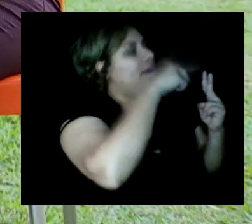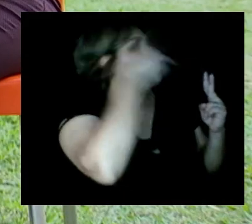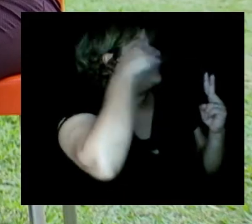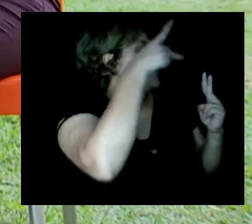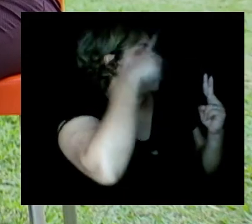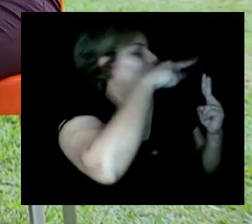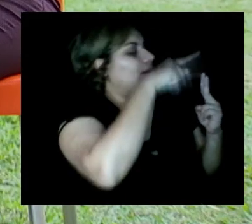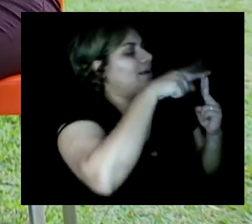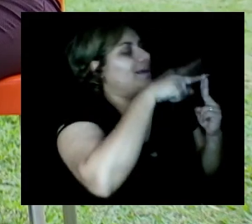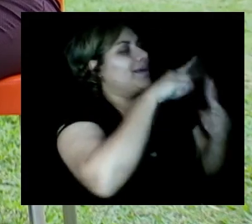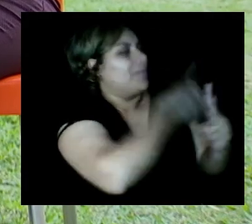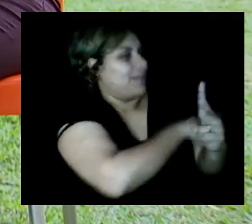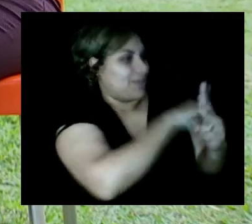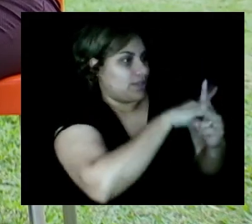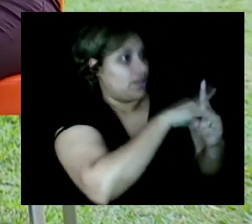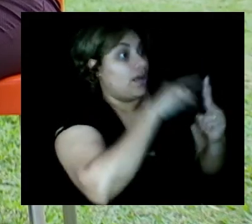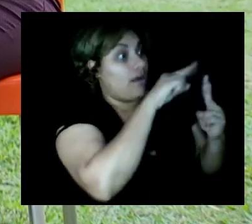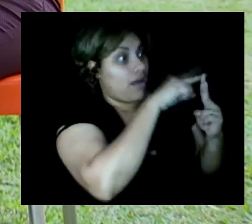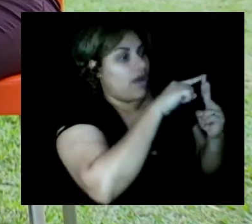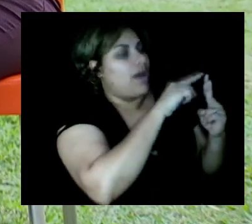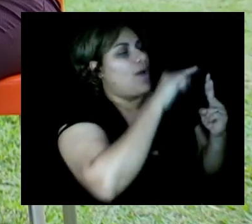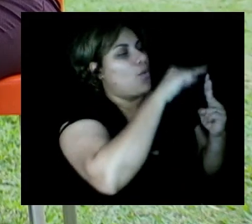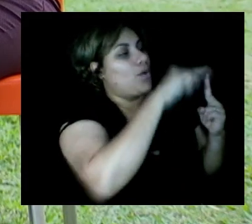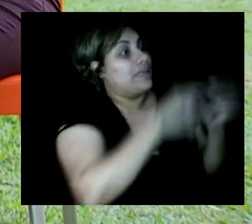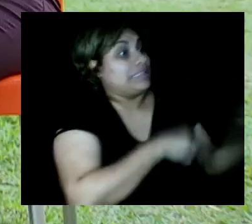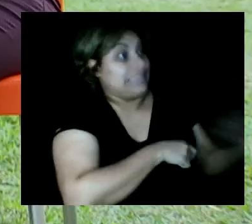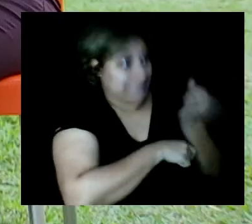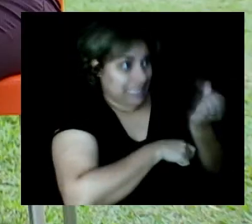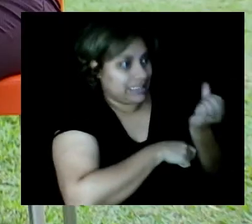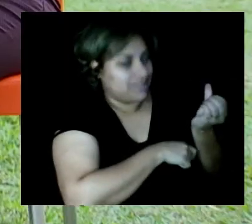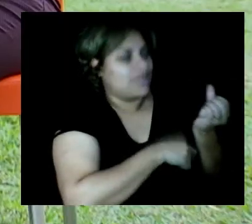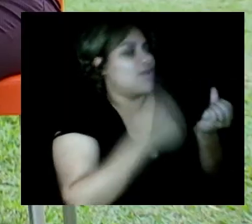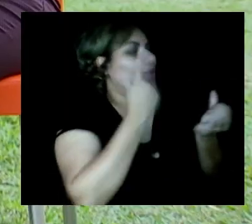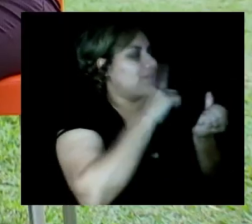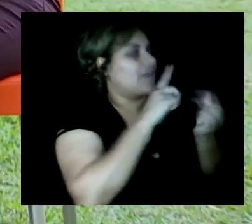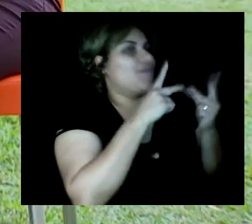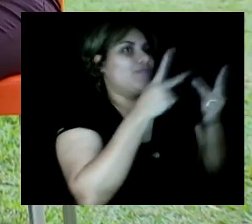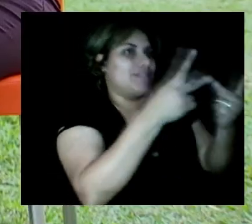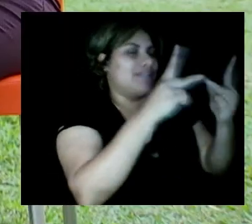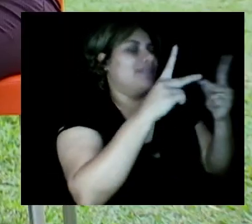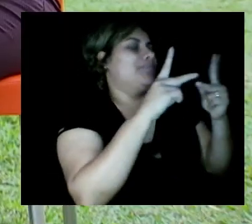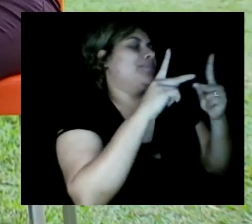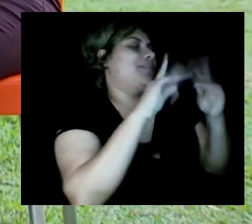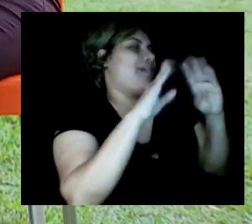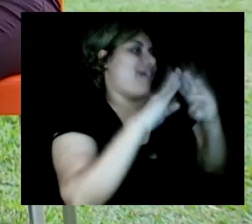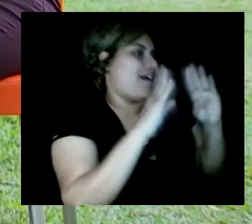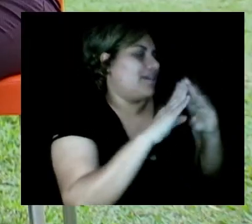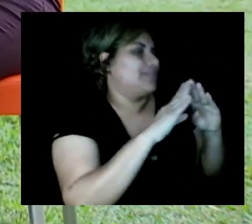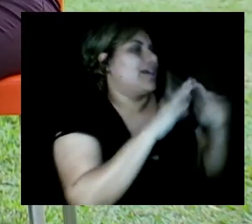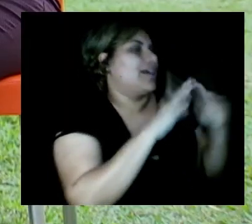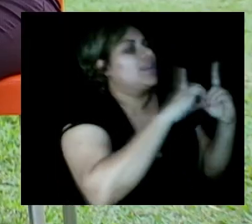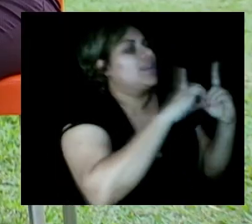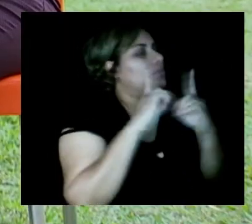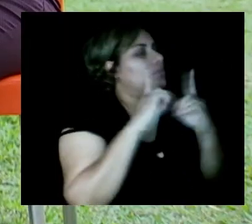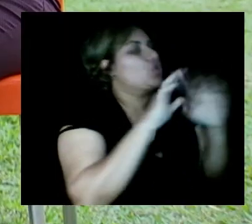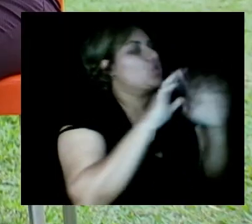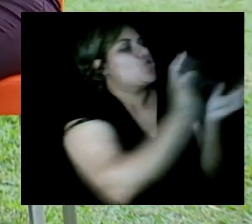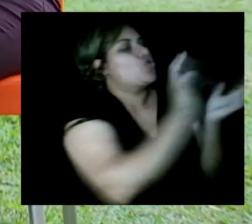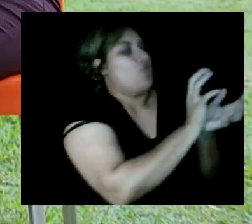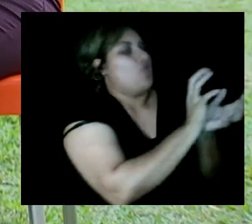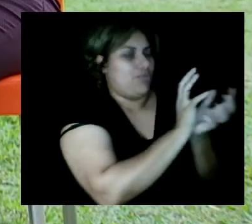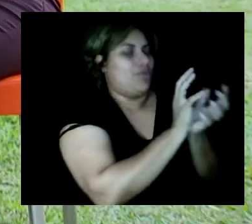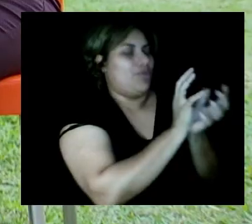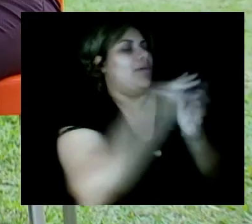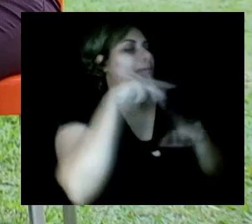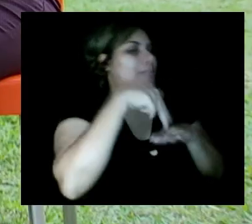trabalhos com as famílias, acompanhamento de visita domiciliar, atendimento em grupo, palestras, tudo mesmo para poder fortalecer e